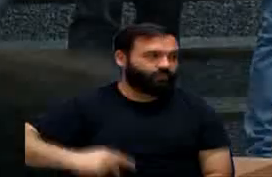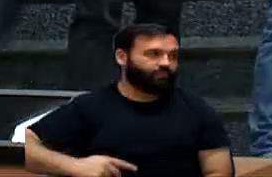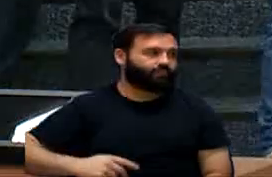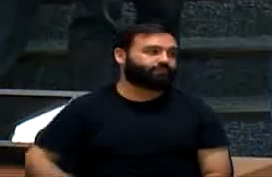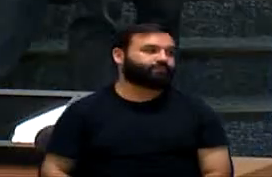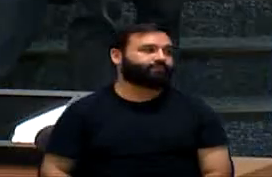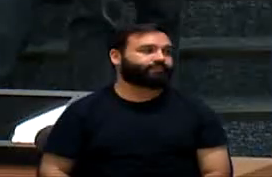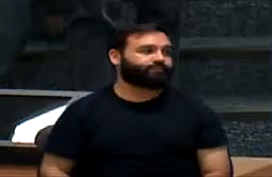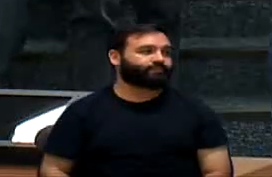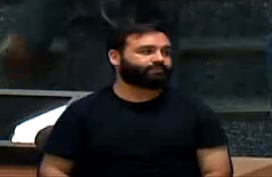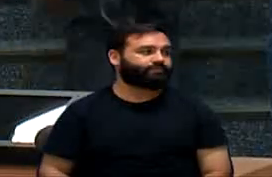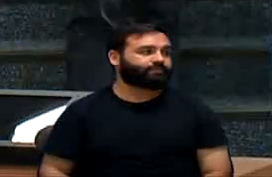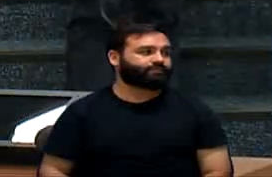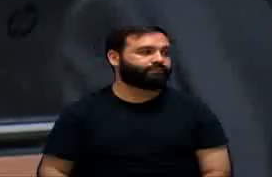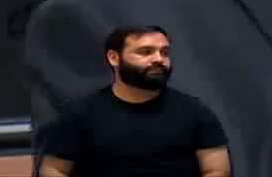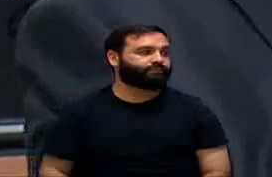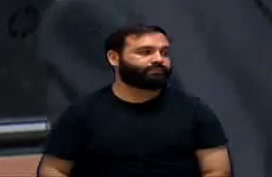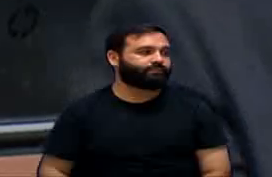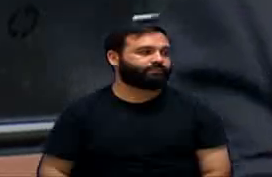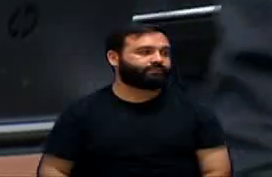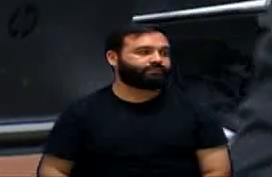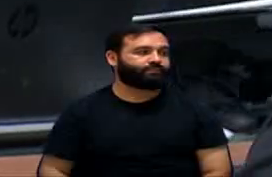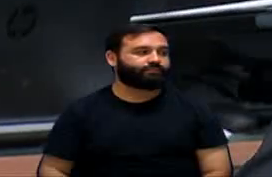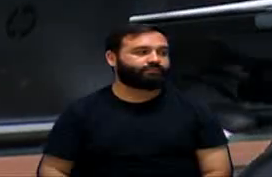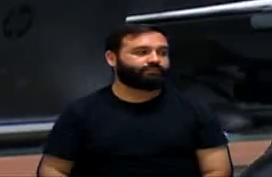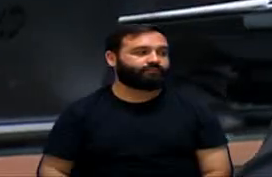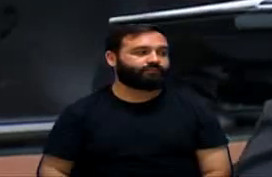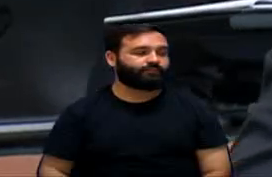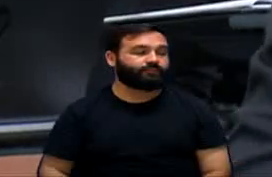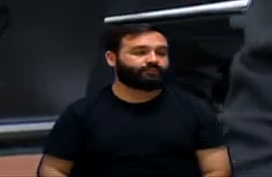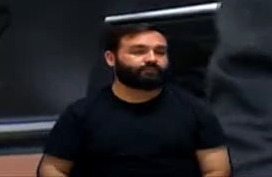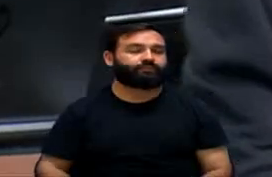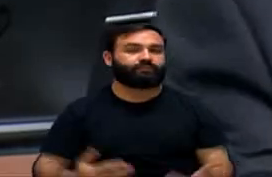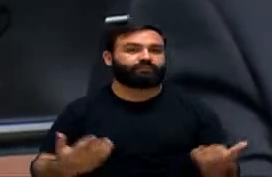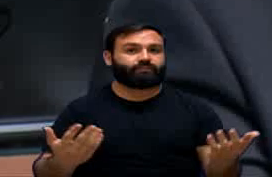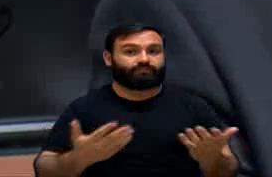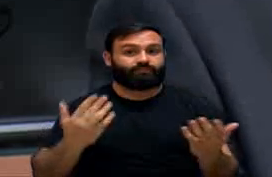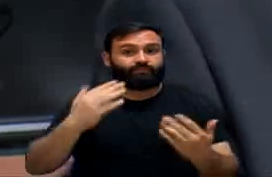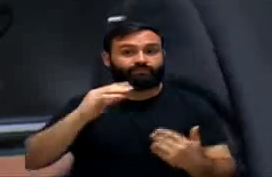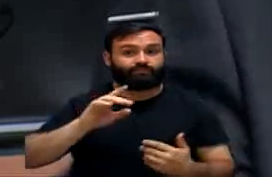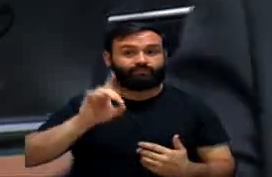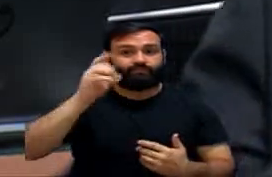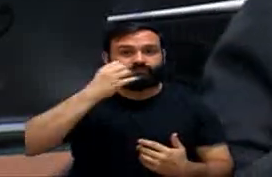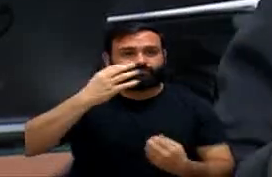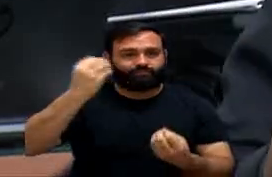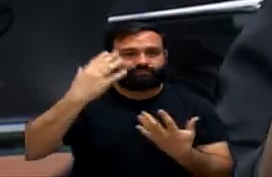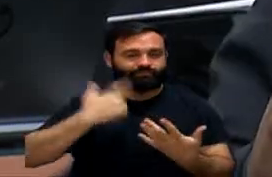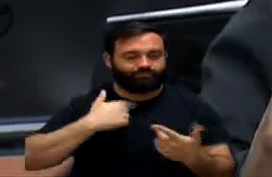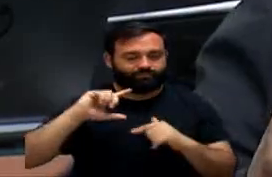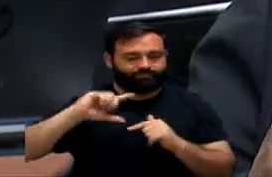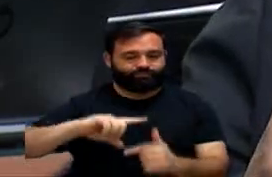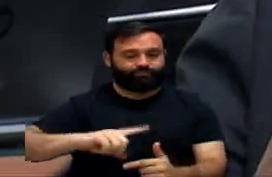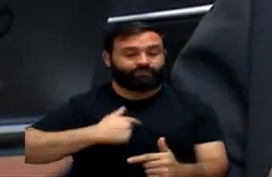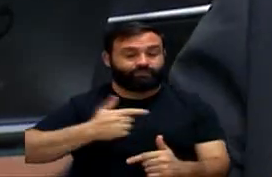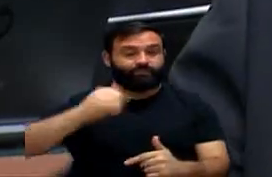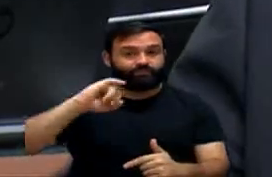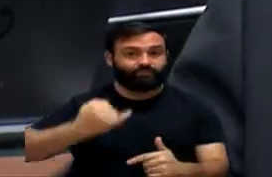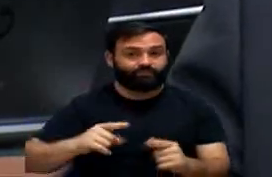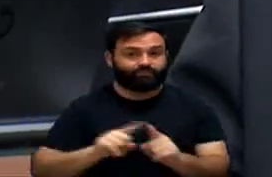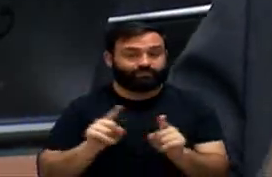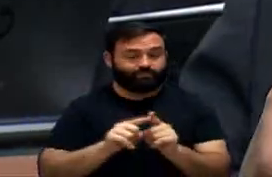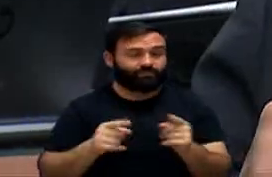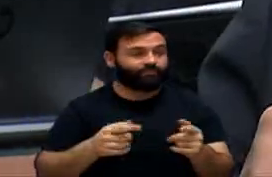presidente sou conservador de verdade graças a Deus e pela graça pela graça do nosso bom Deus senhor presidente aqui aproveitando o